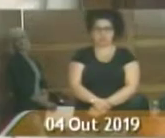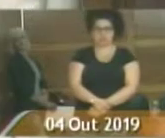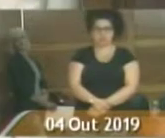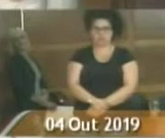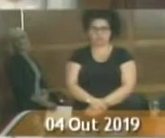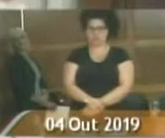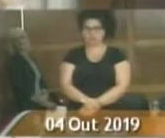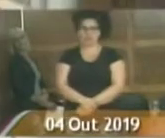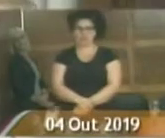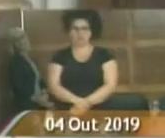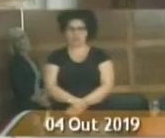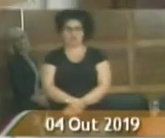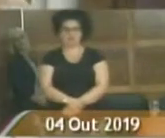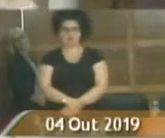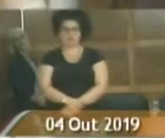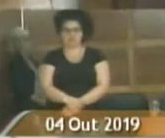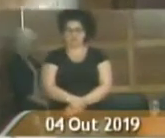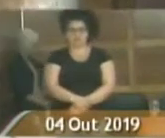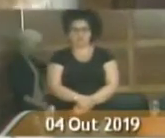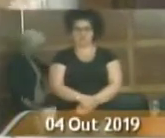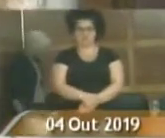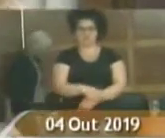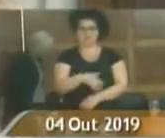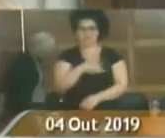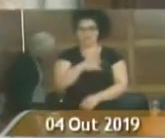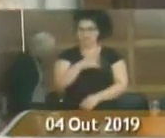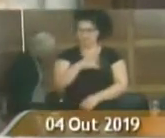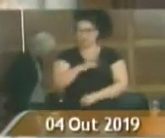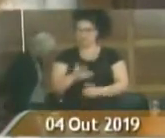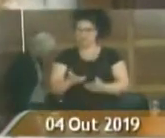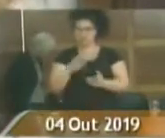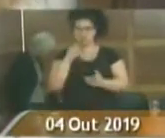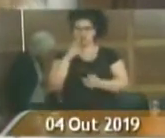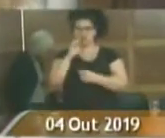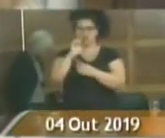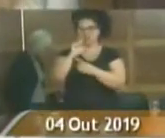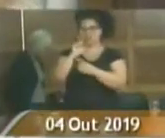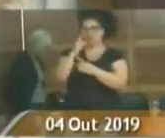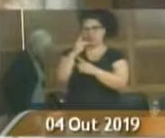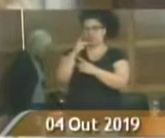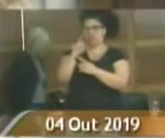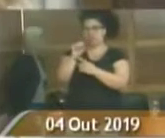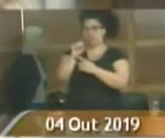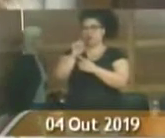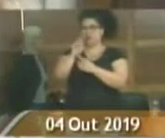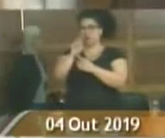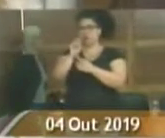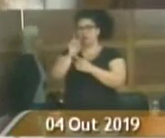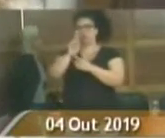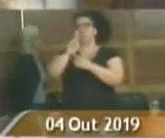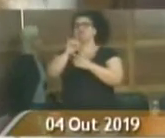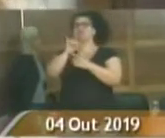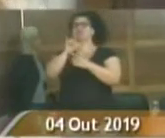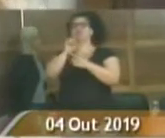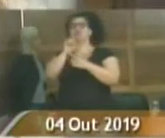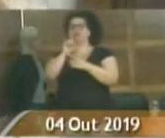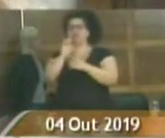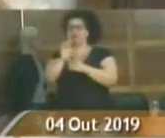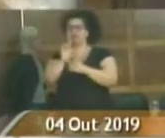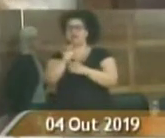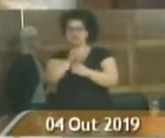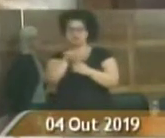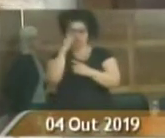não? Não? Então, tá bom. Então, tá, a gente vai falar sobre esporotricose. Alguém de vocês já ouviu falar